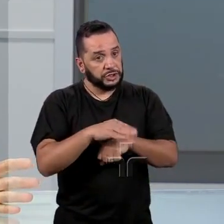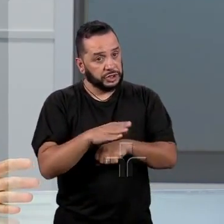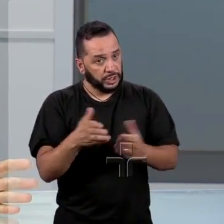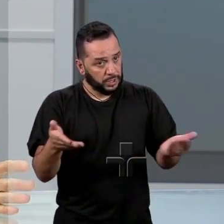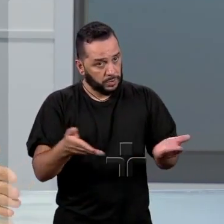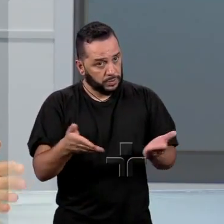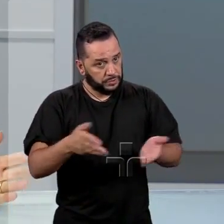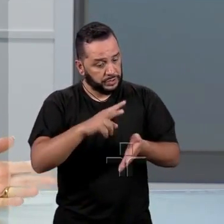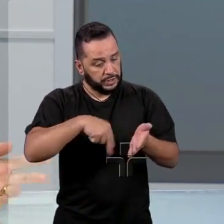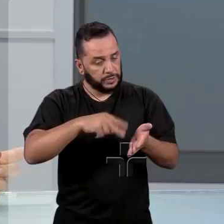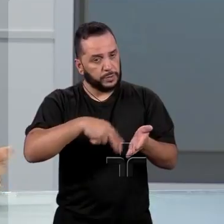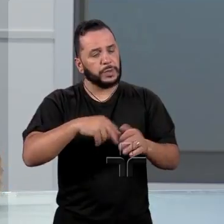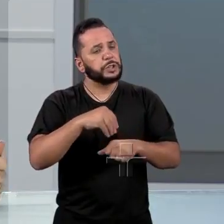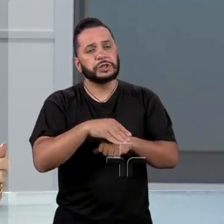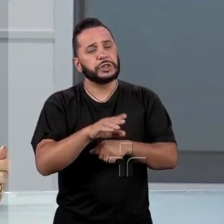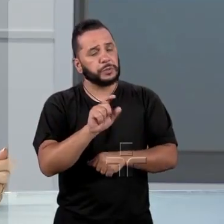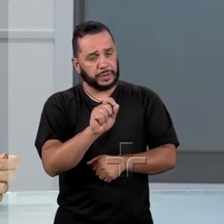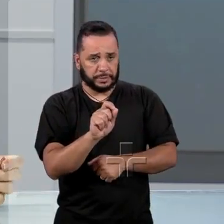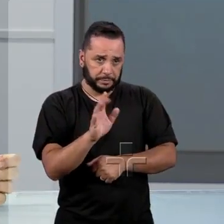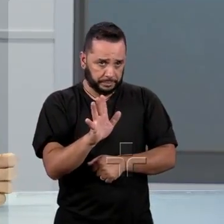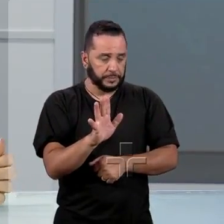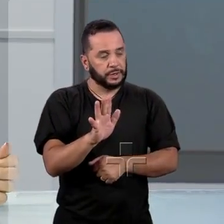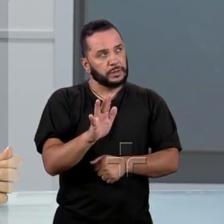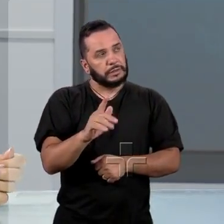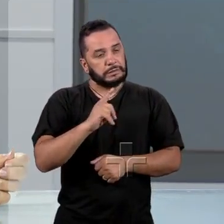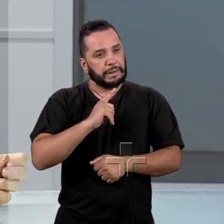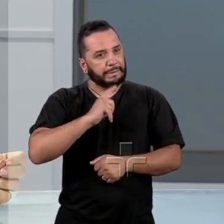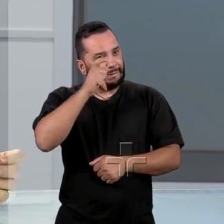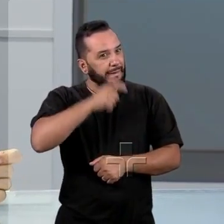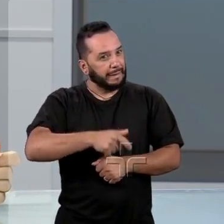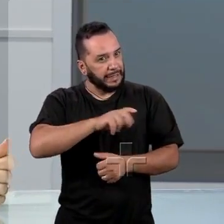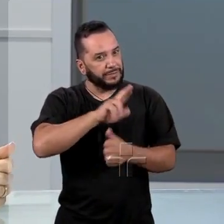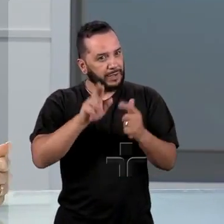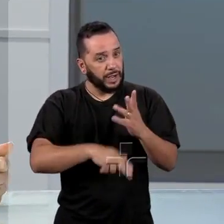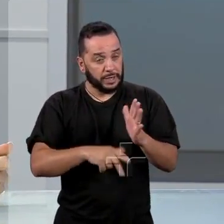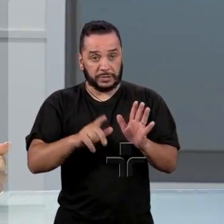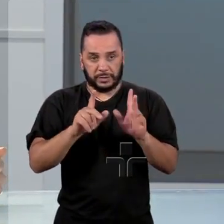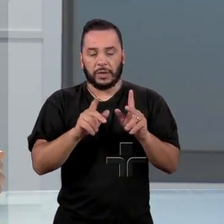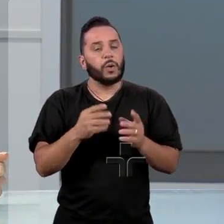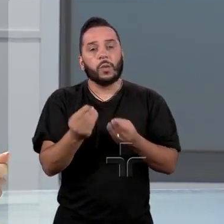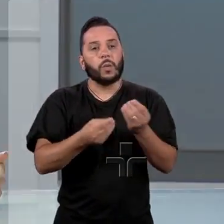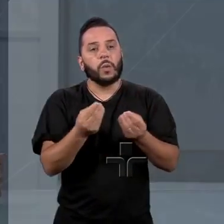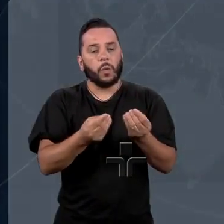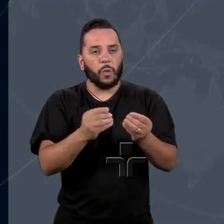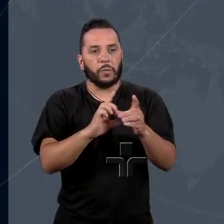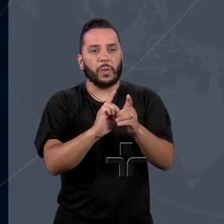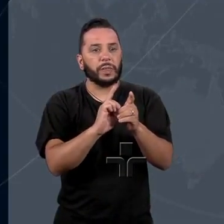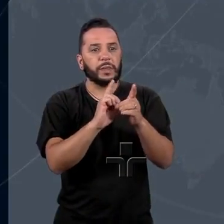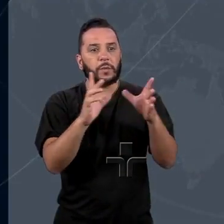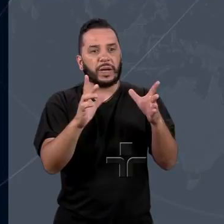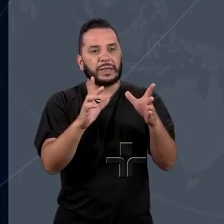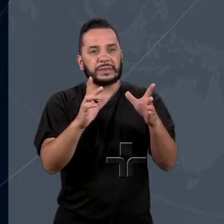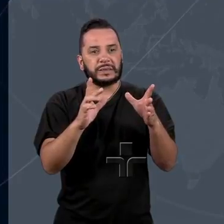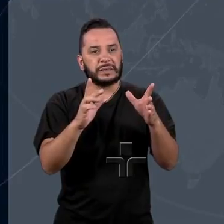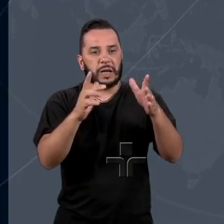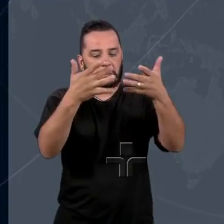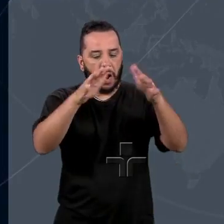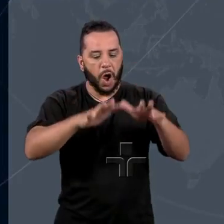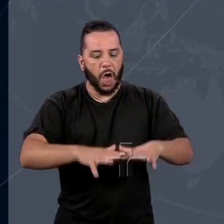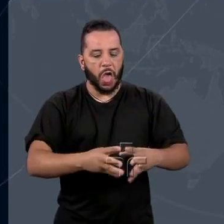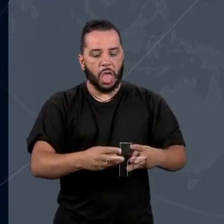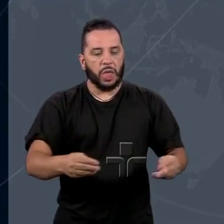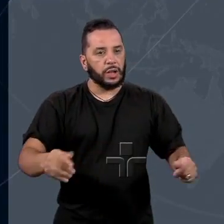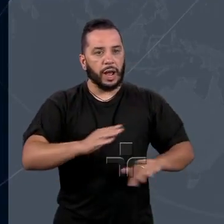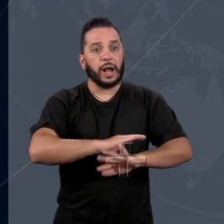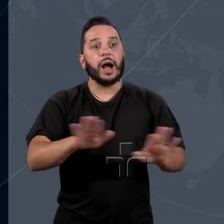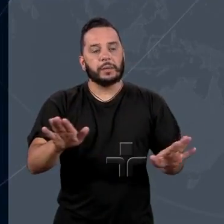como leitura é um livro que tem gerado muito interesse, Como as Democracias Morrem, de Steven Levitsky e Daniel Ziblatt. E não